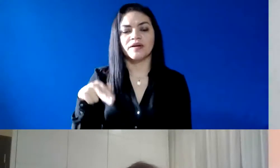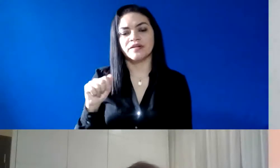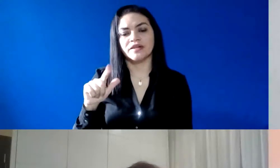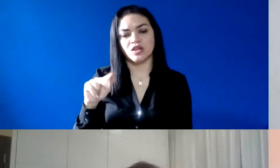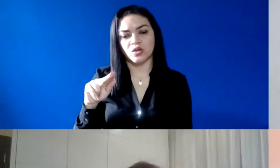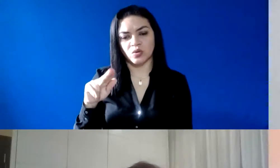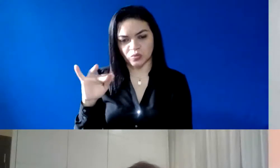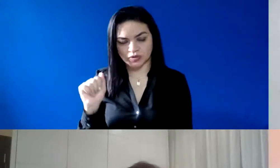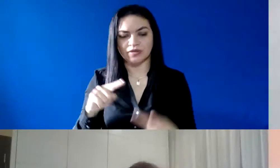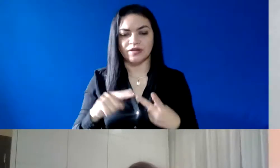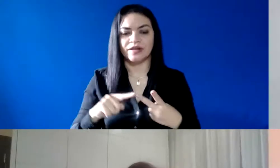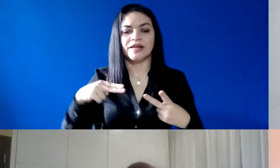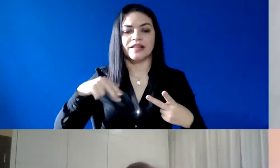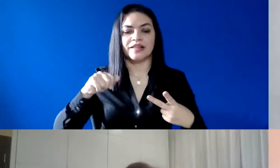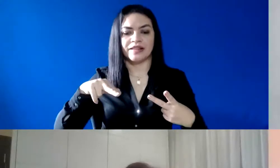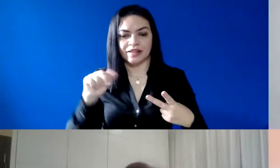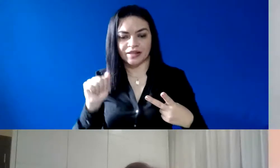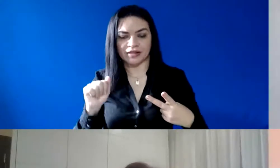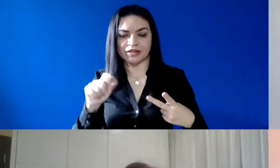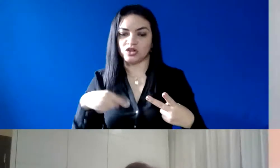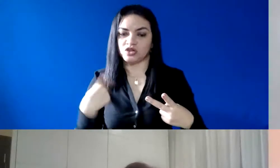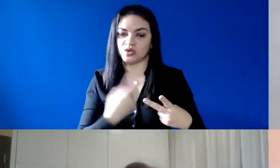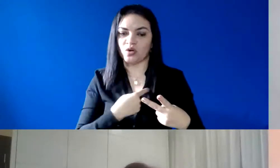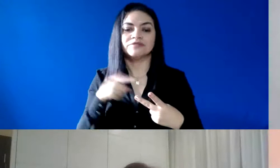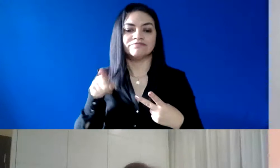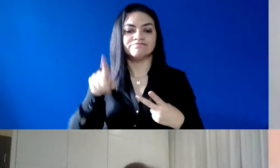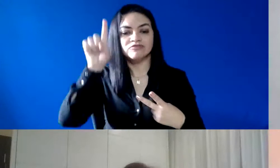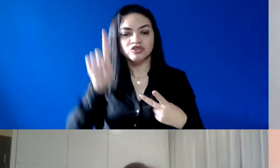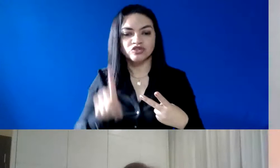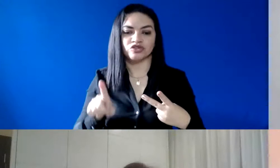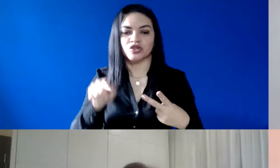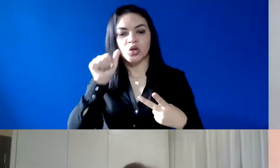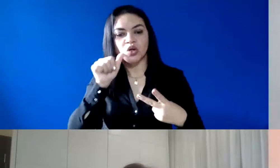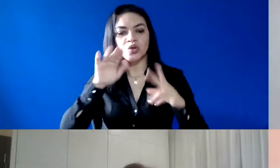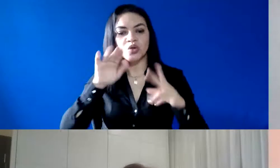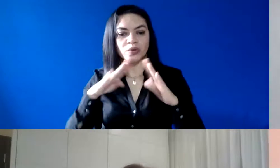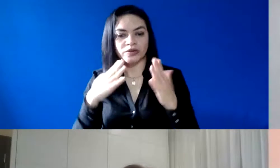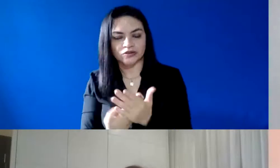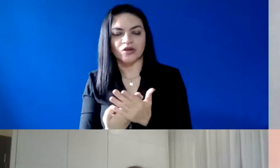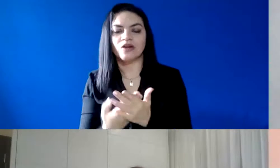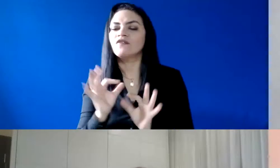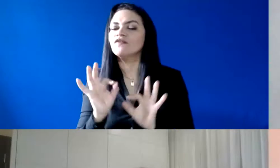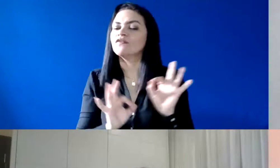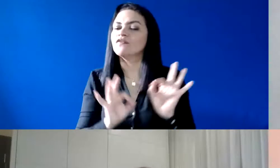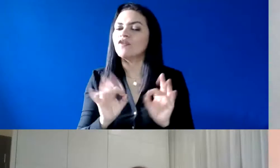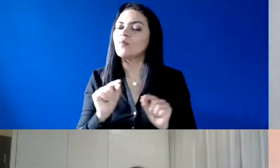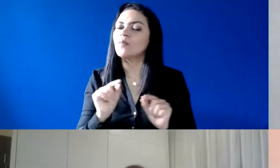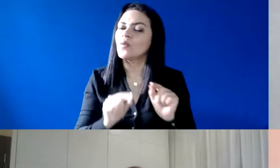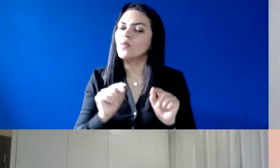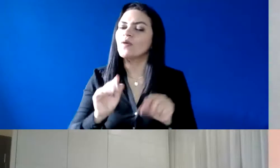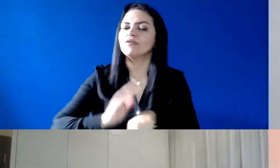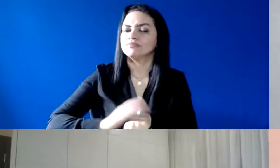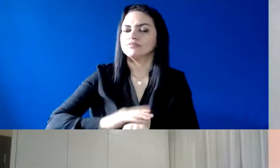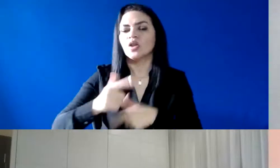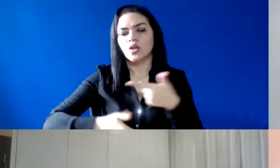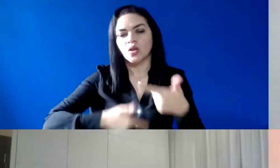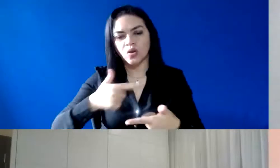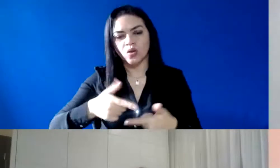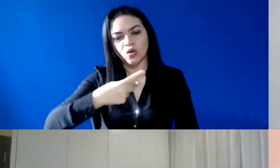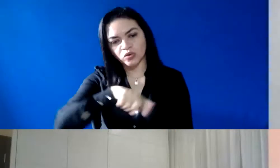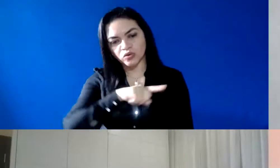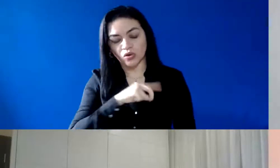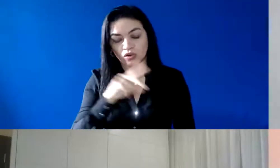nossa grandes diretoras da escola, como forma de que estão lutando para que a gente, de